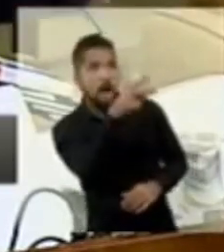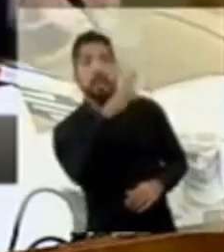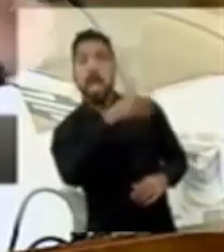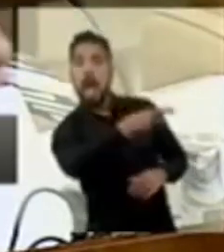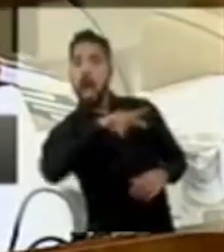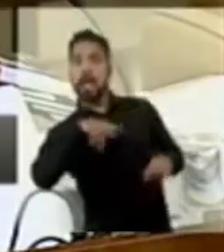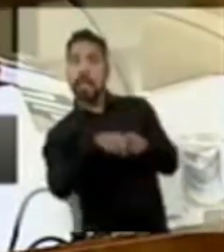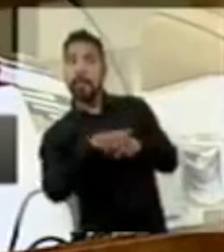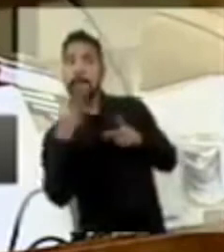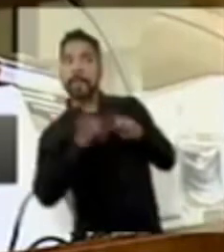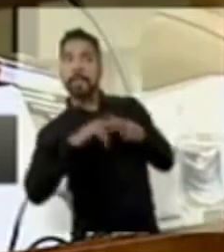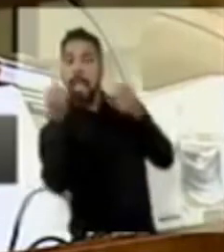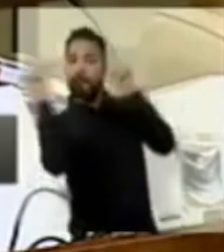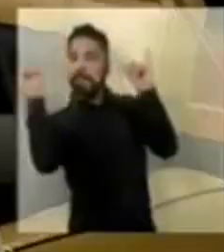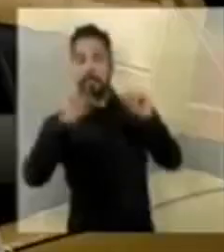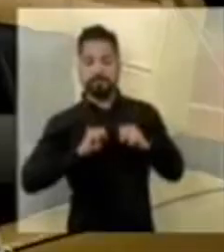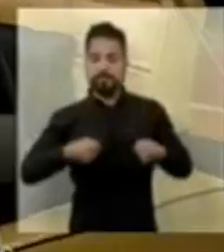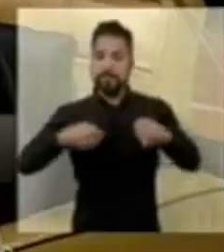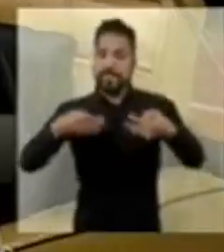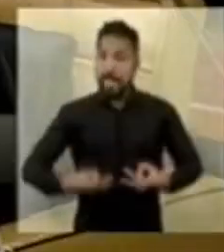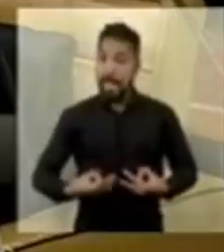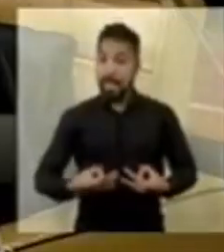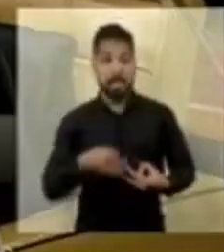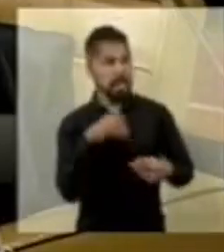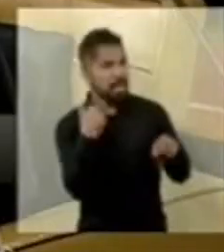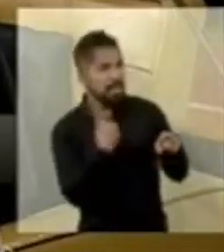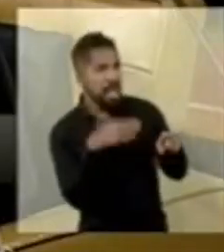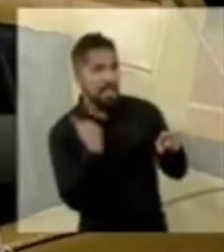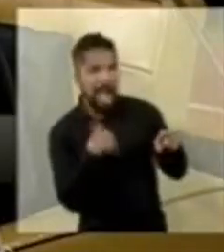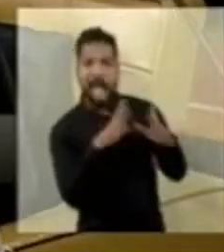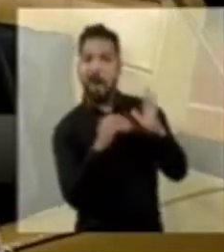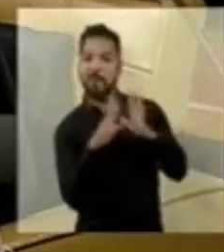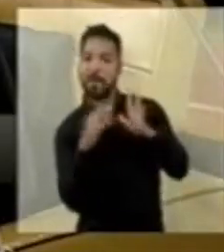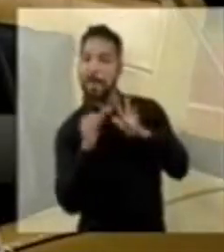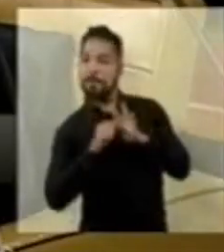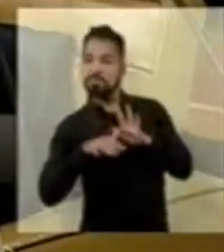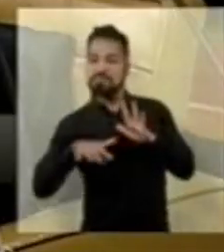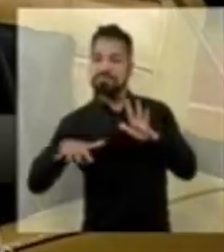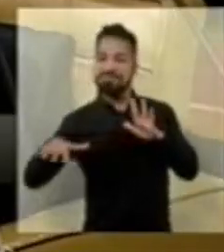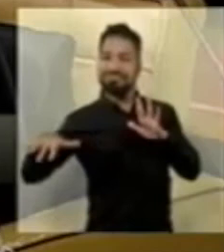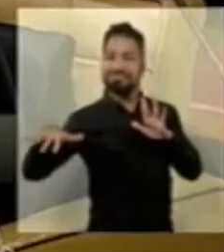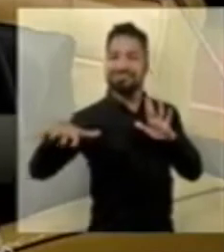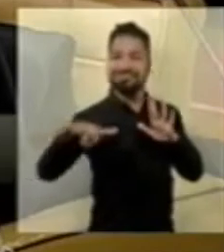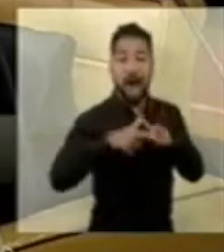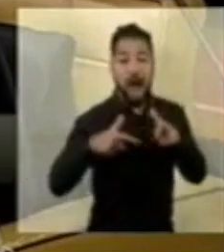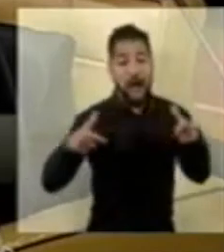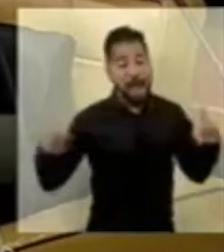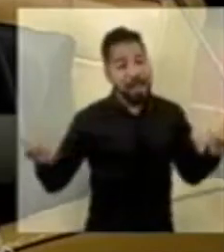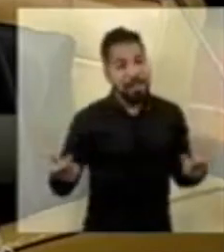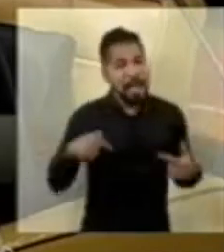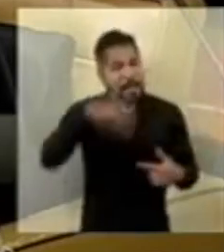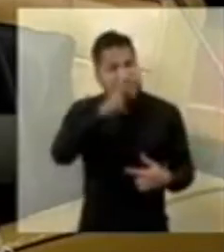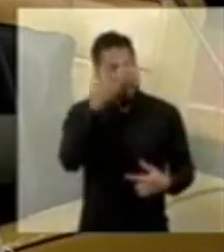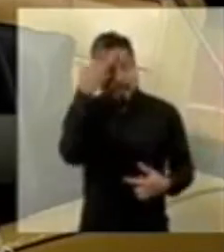aconteça alguma coisa negativa este papel o direito penal não desempenha no bairro essas pessoas não têm medo de nada